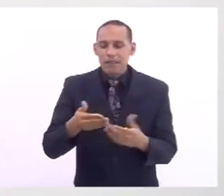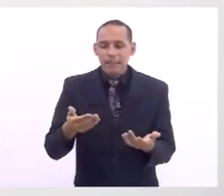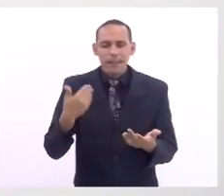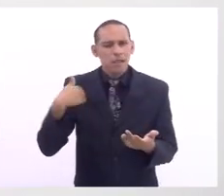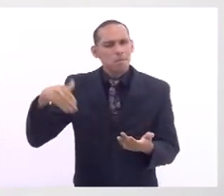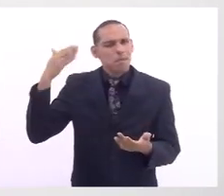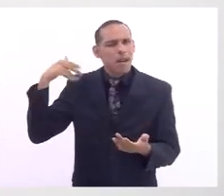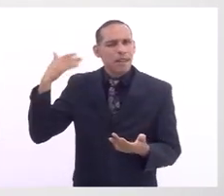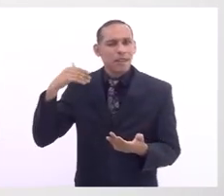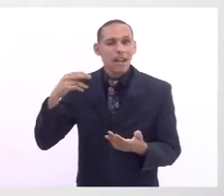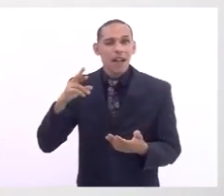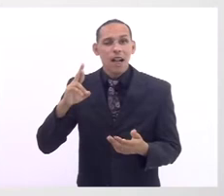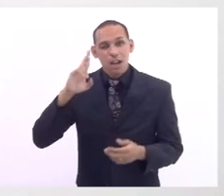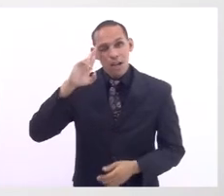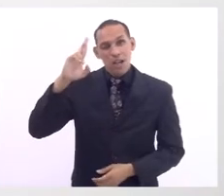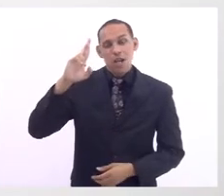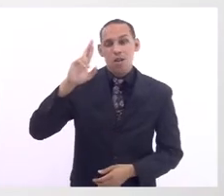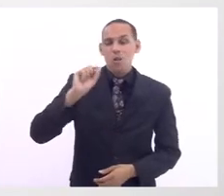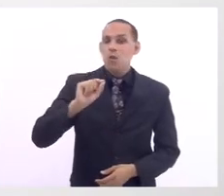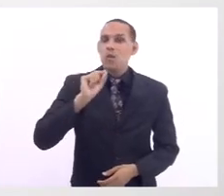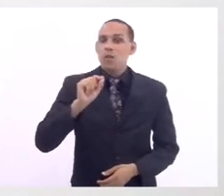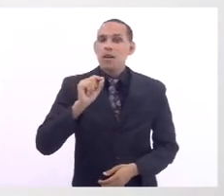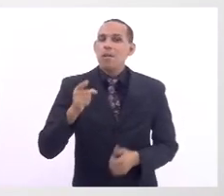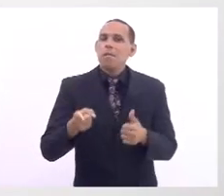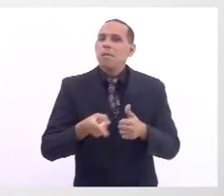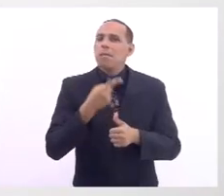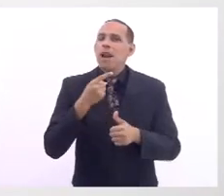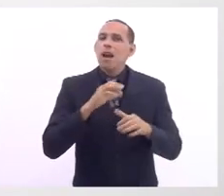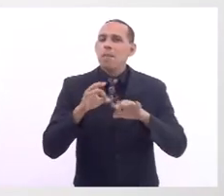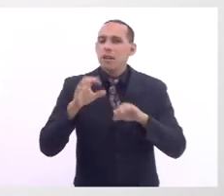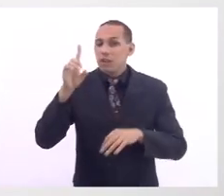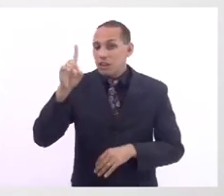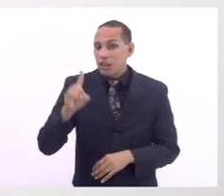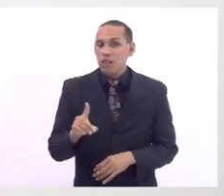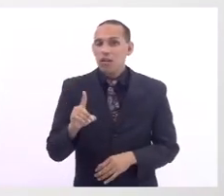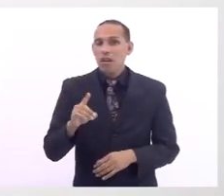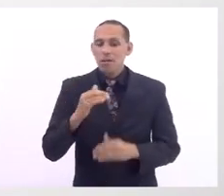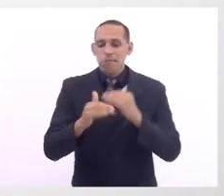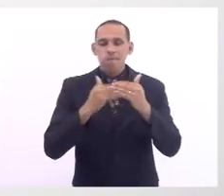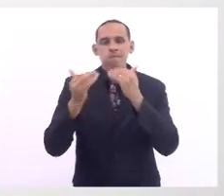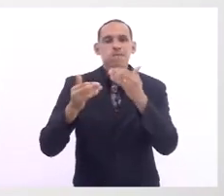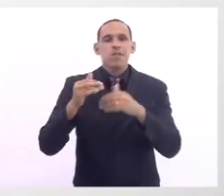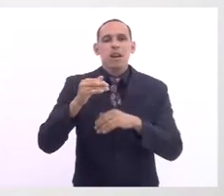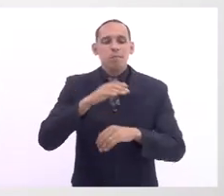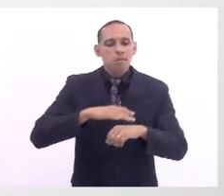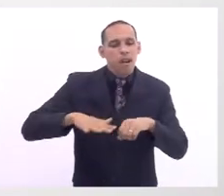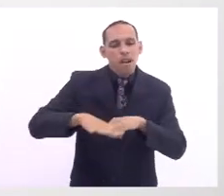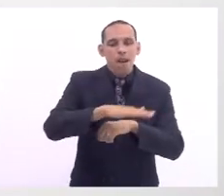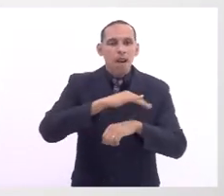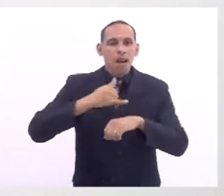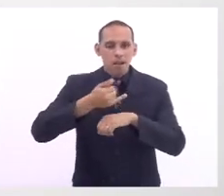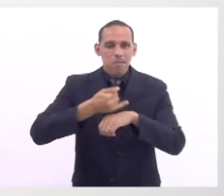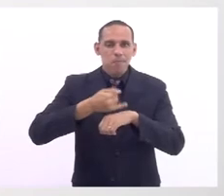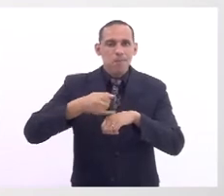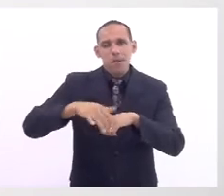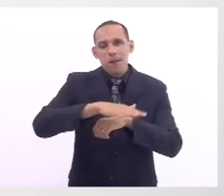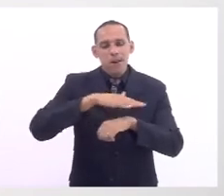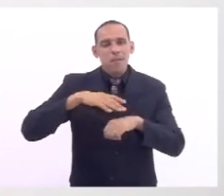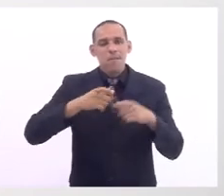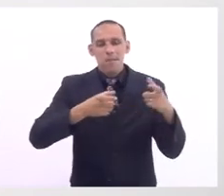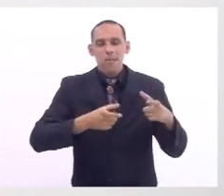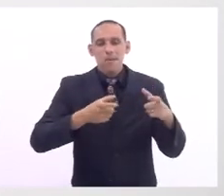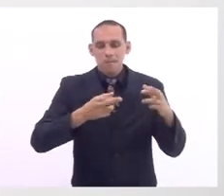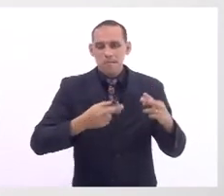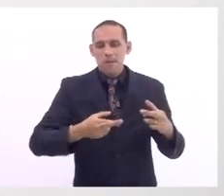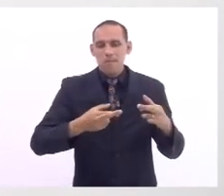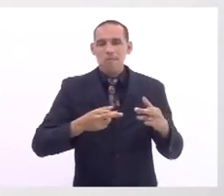altura com a responsabilidade de coordenar o primeiro plano diretor de desenvolvimento da região metropolitana do Rio de Janeiro e eu tinha a gente